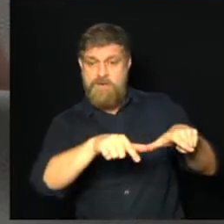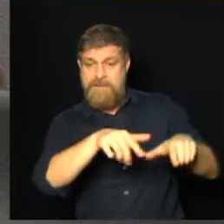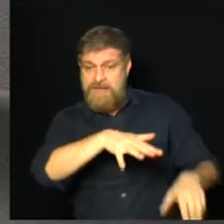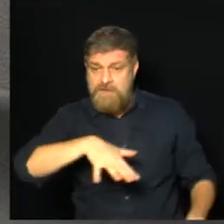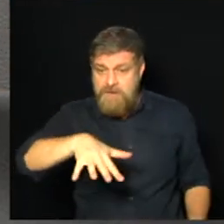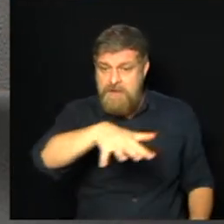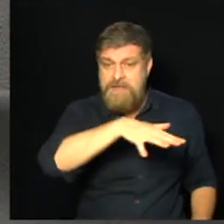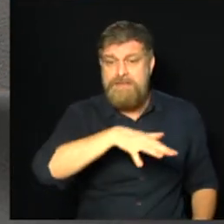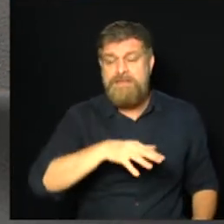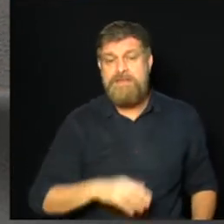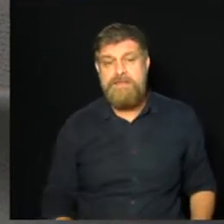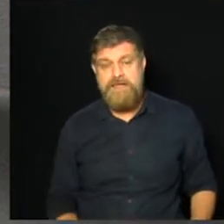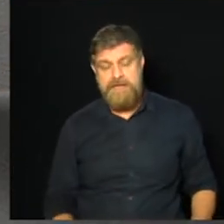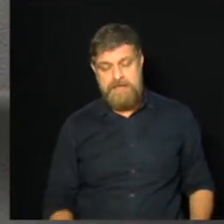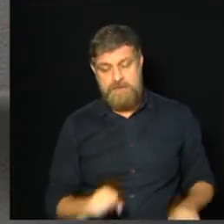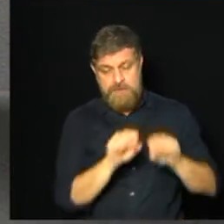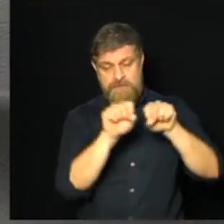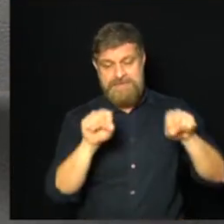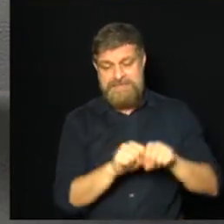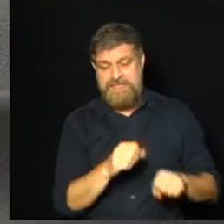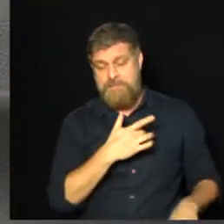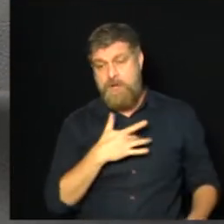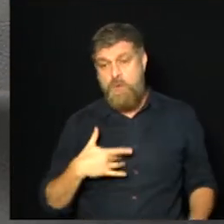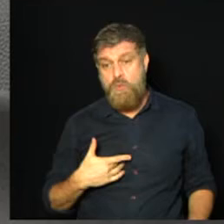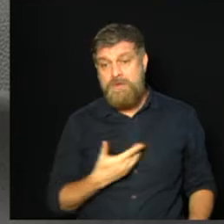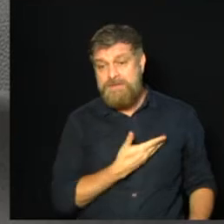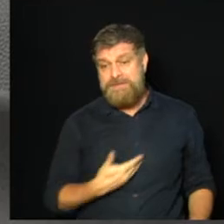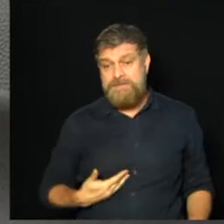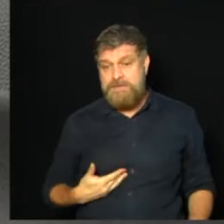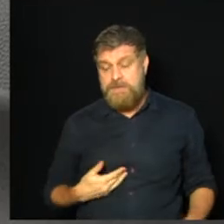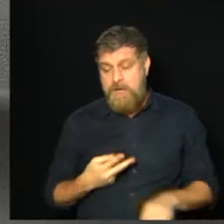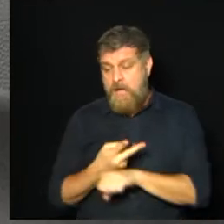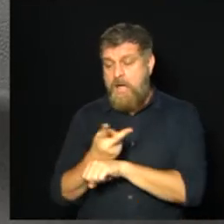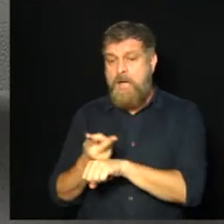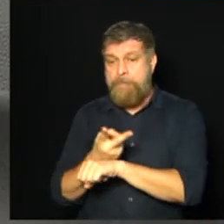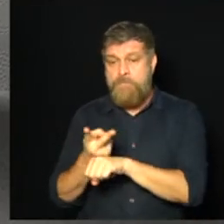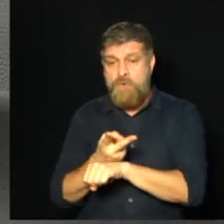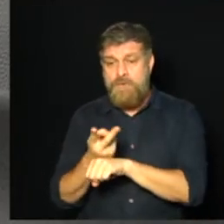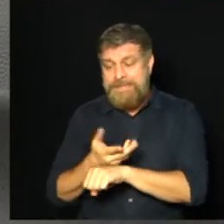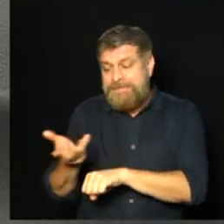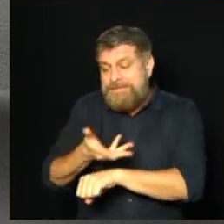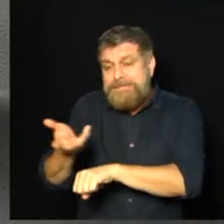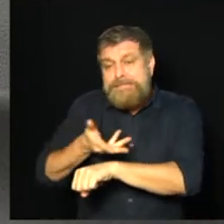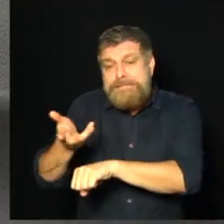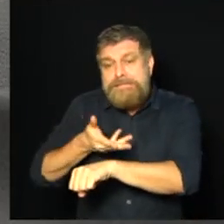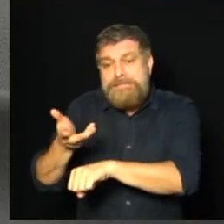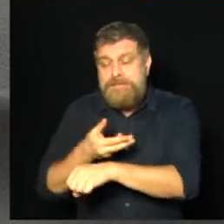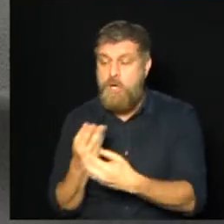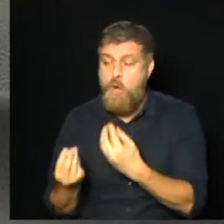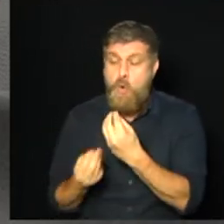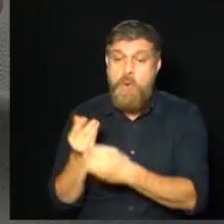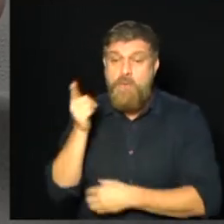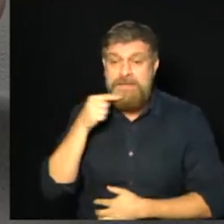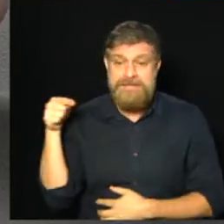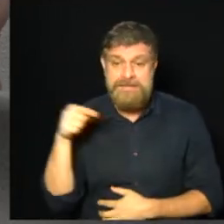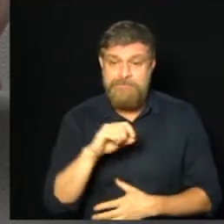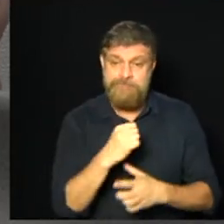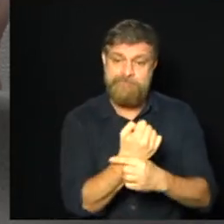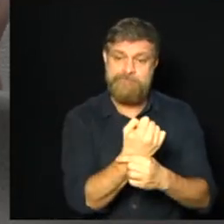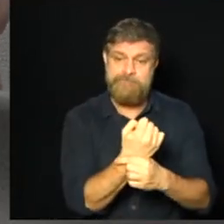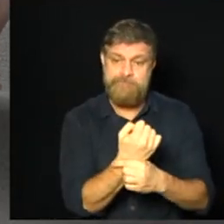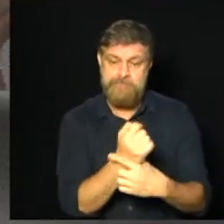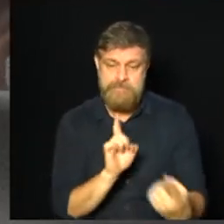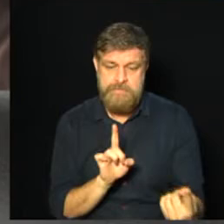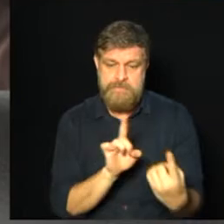Saúde, mas tentando encontrar um modelo que permita dar agilidade para garantir a assistência